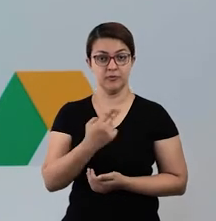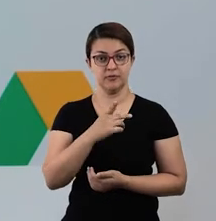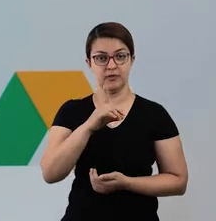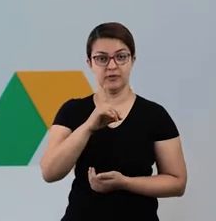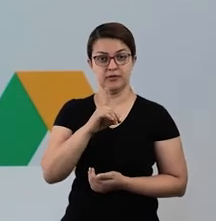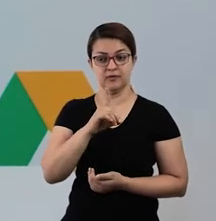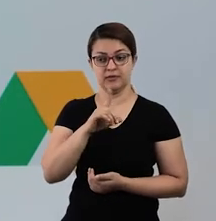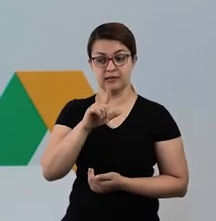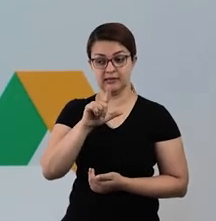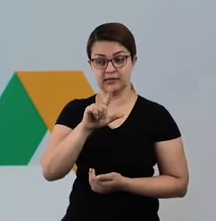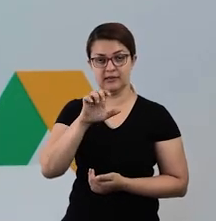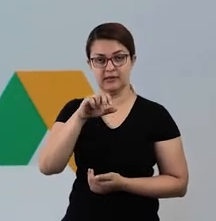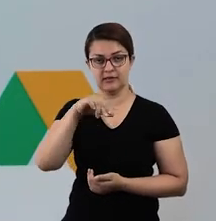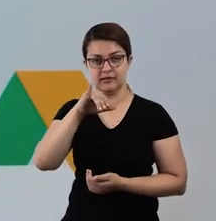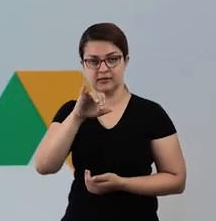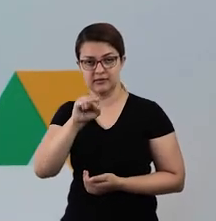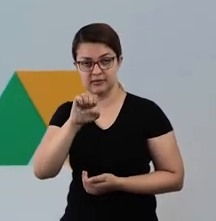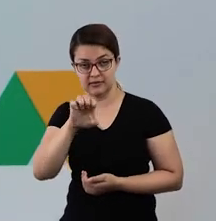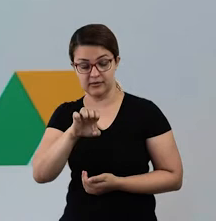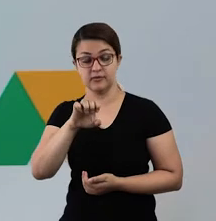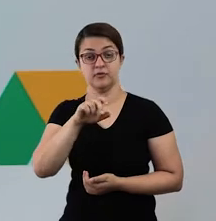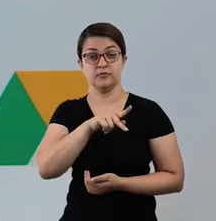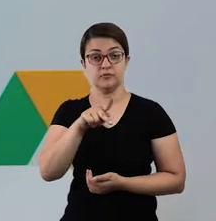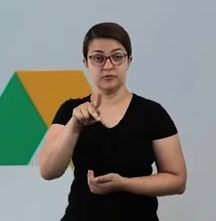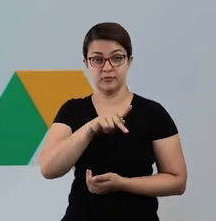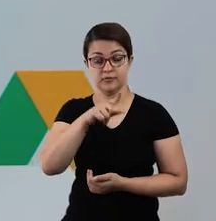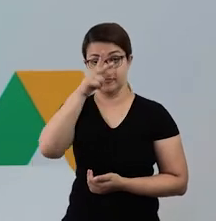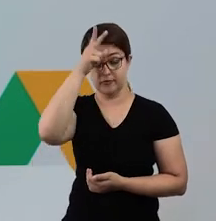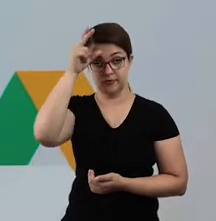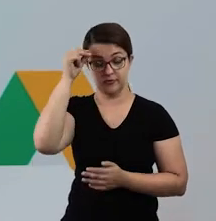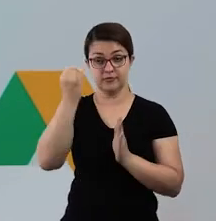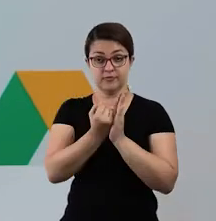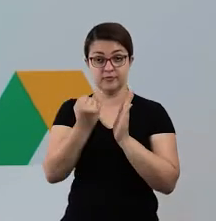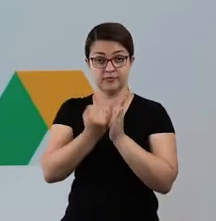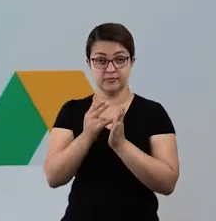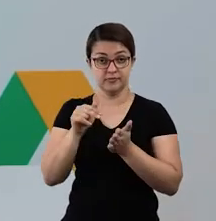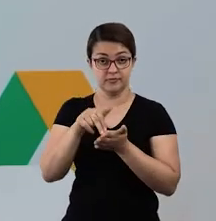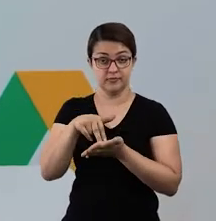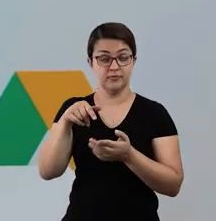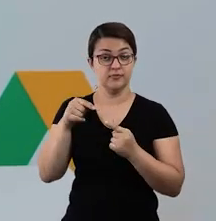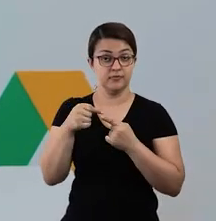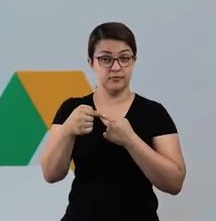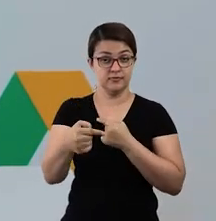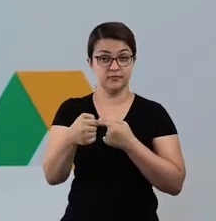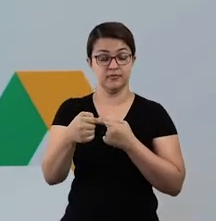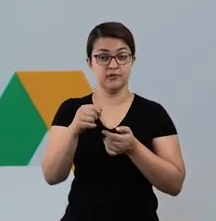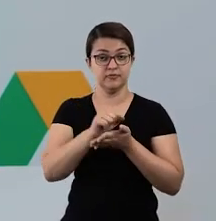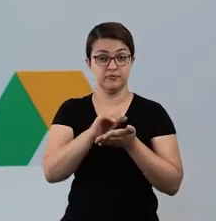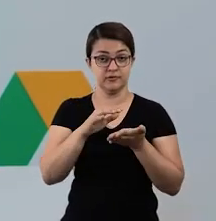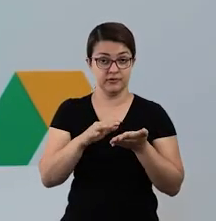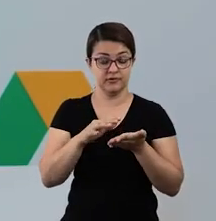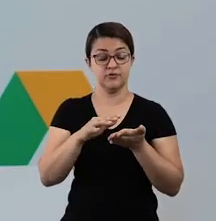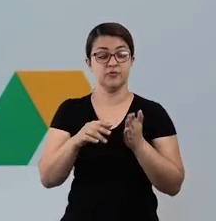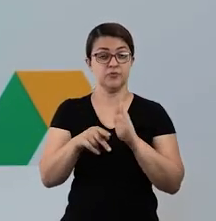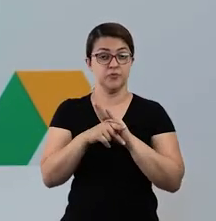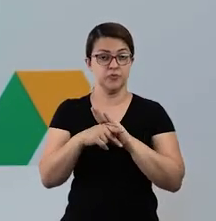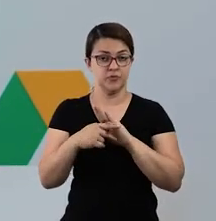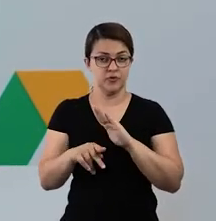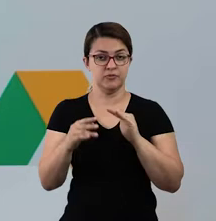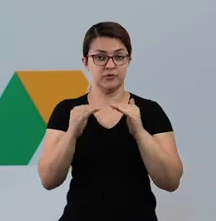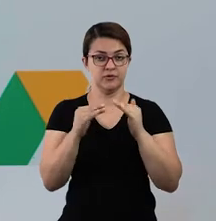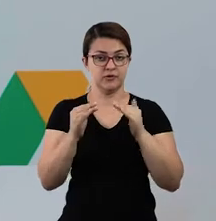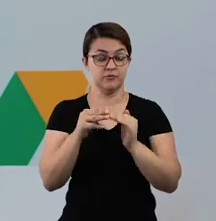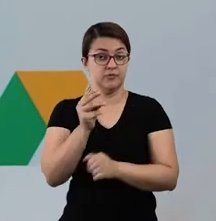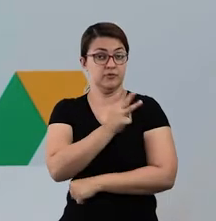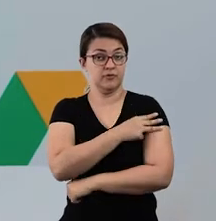Meu nome é Helenice, sou professora da Rede Municipal de Itapevi. Estou aqui mais uma vez essa semana para apresentar as atividades do Lição de Casa para o